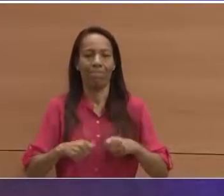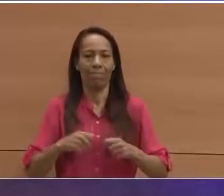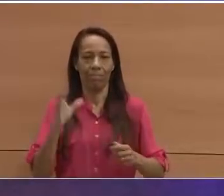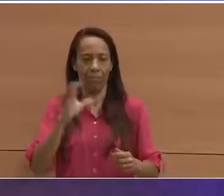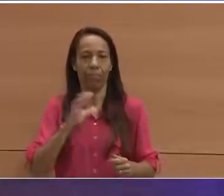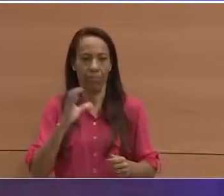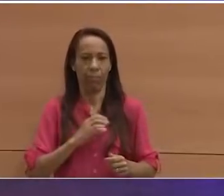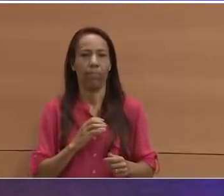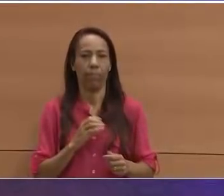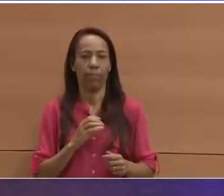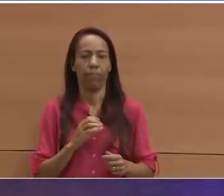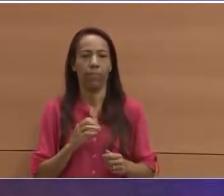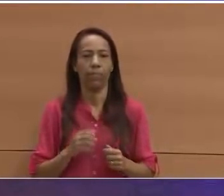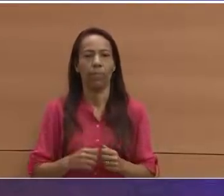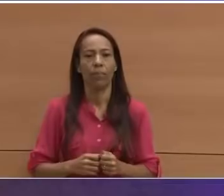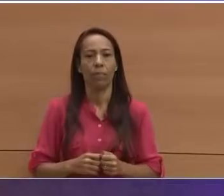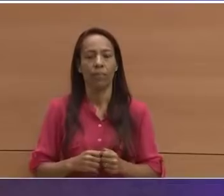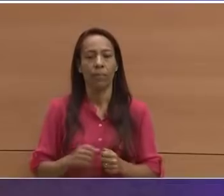que em Éfeso também